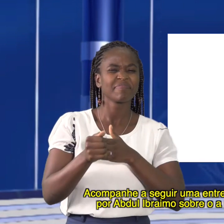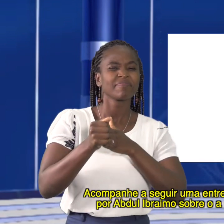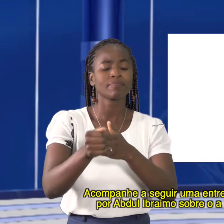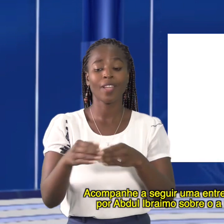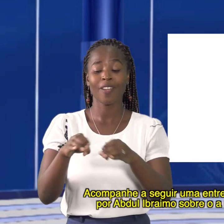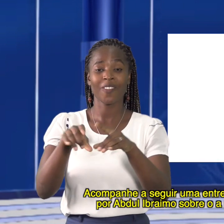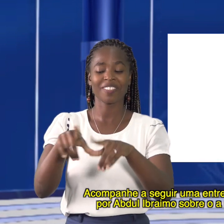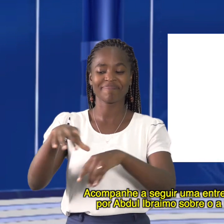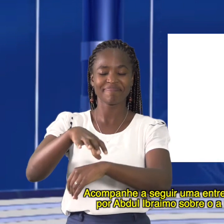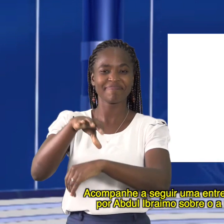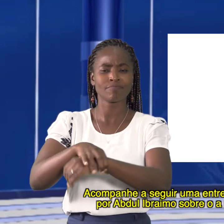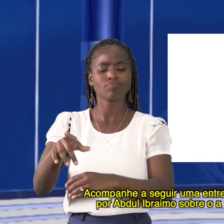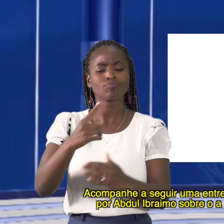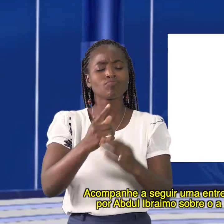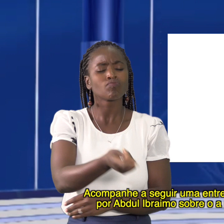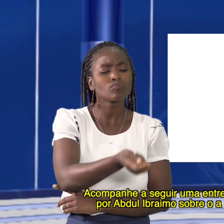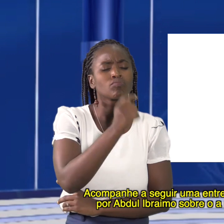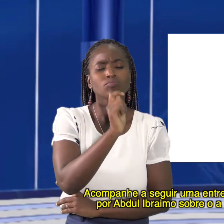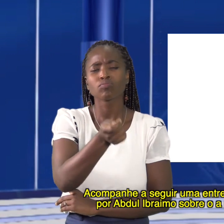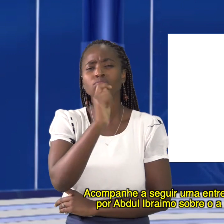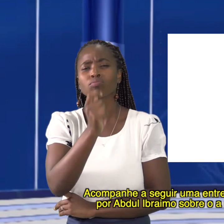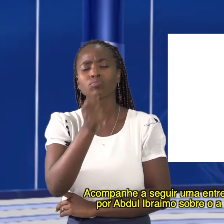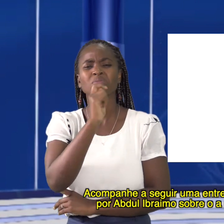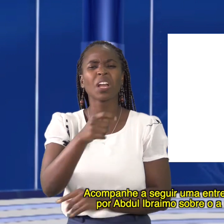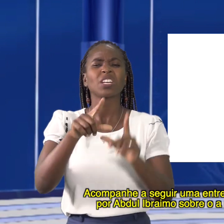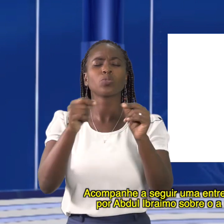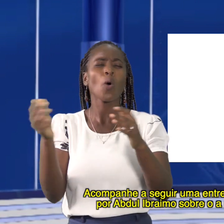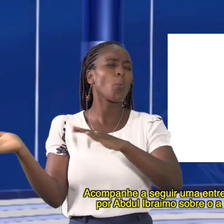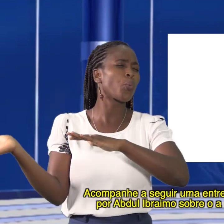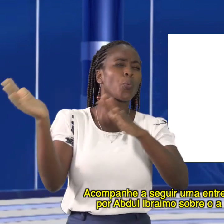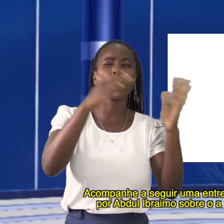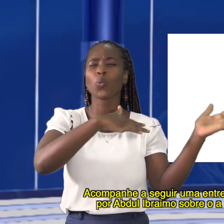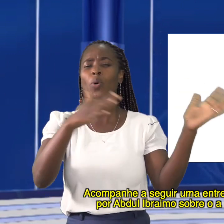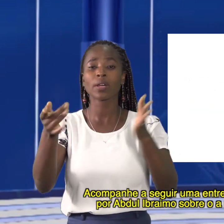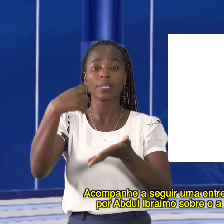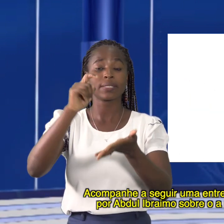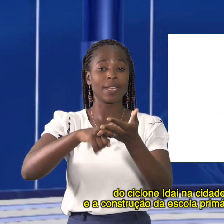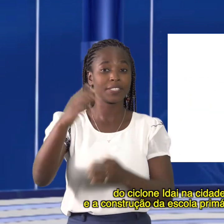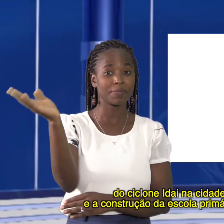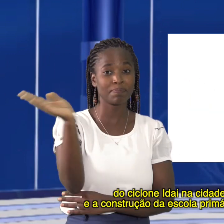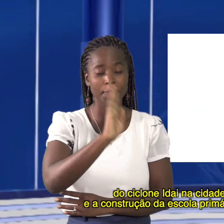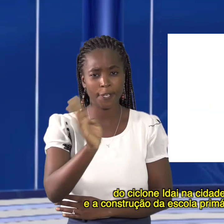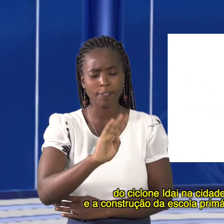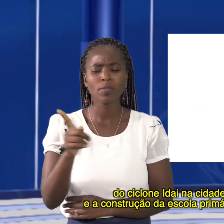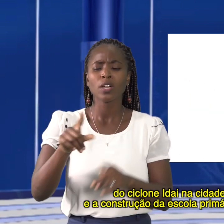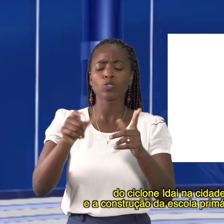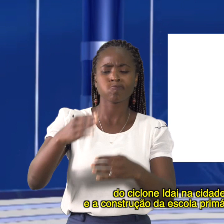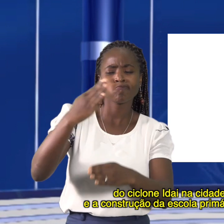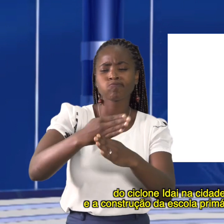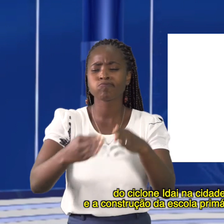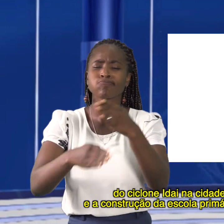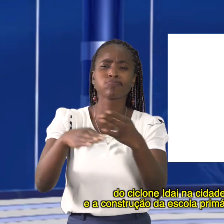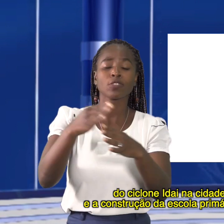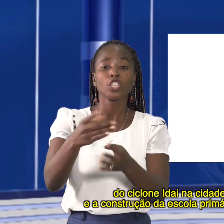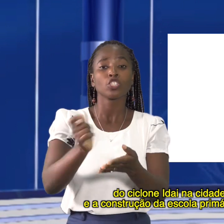Acompanhe a seguir uma entrevista conduzida por Abdul Ibrahim sobre a reconstrução do ciclone Idai na cidade da Beira